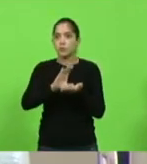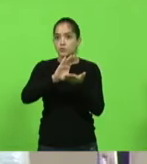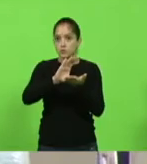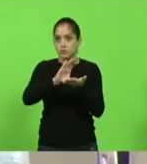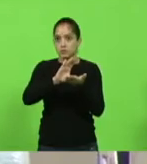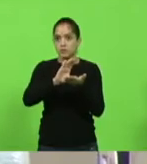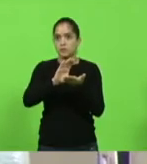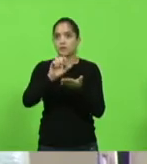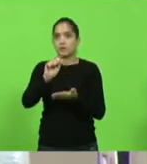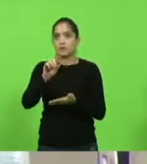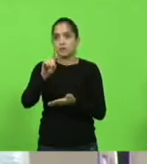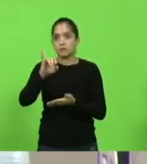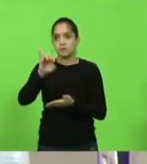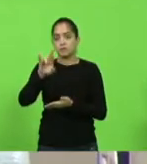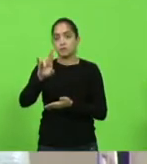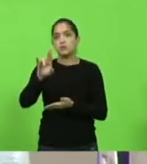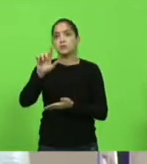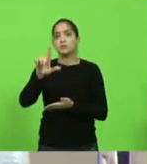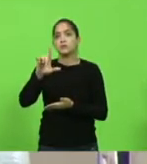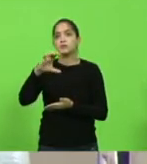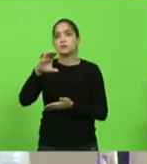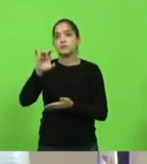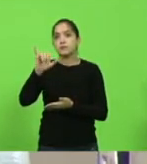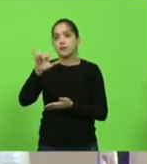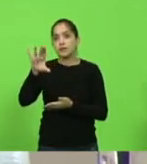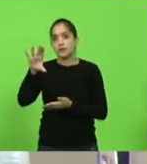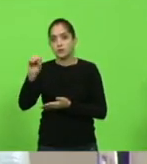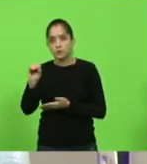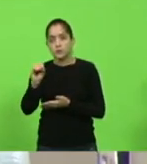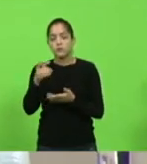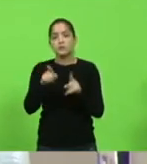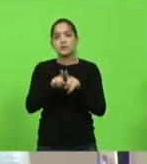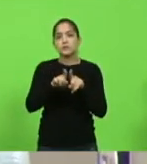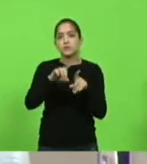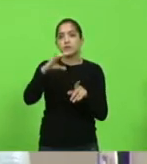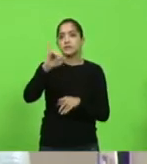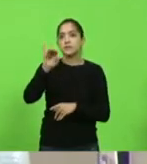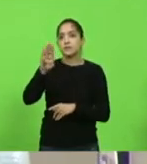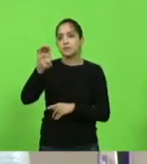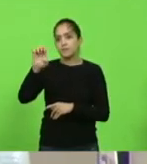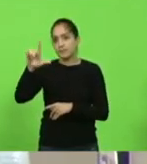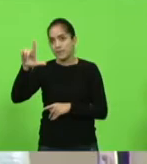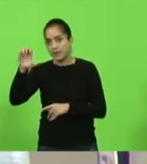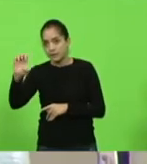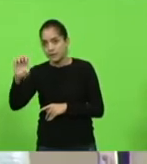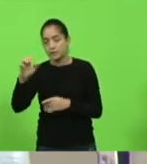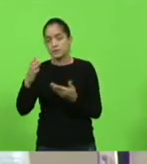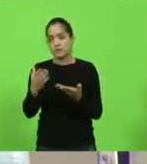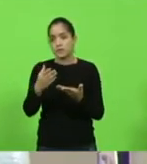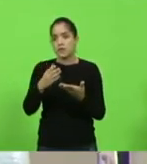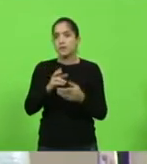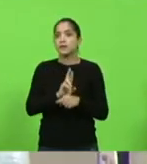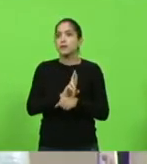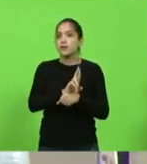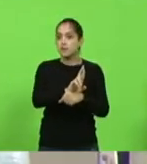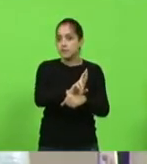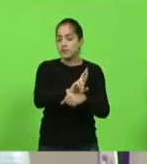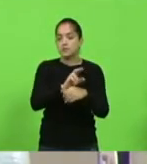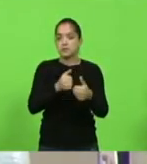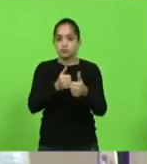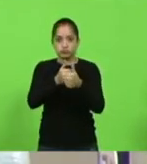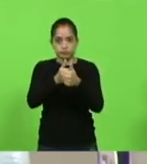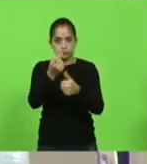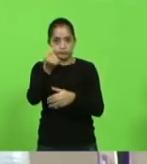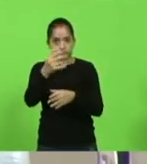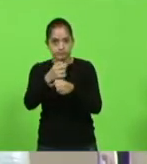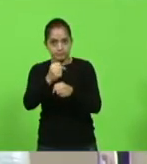quantos adircélio de Moraes Ferreira Junior e também da Dra Cibele Farias que representa aqui o Tribunal de Contas